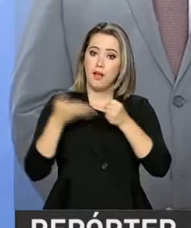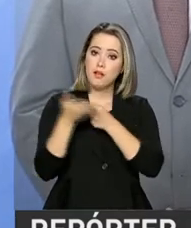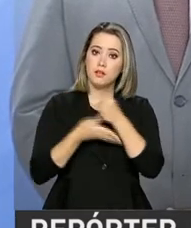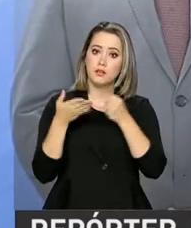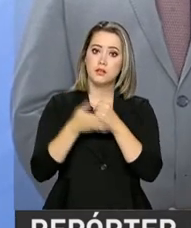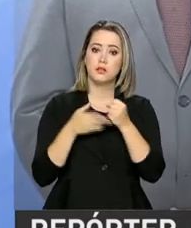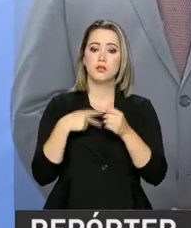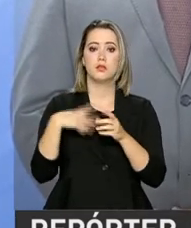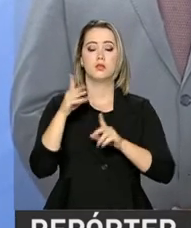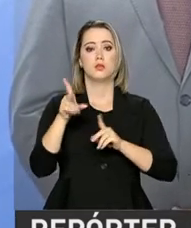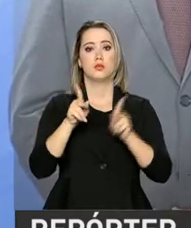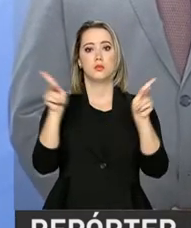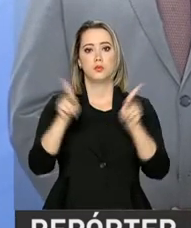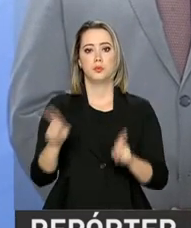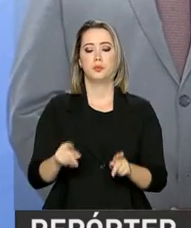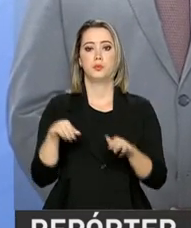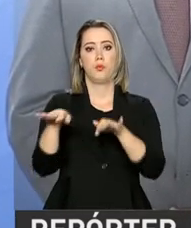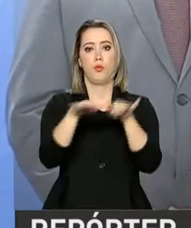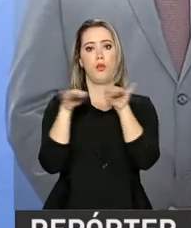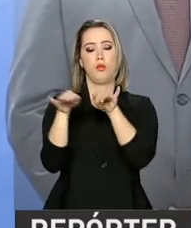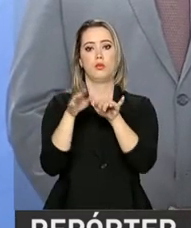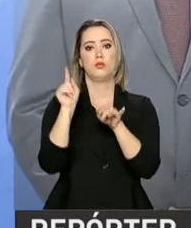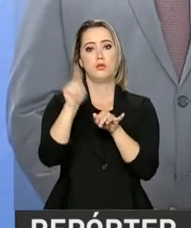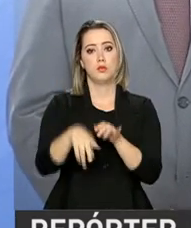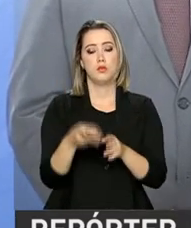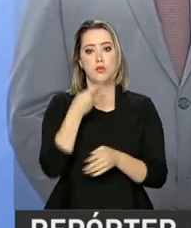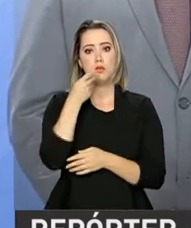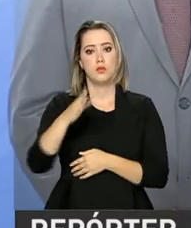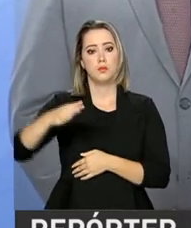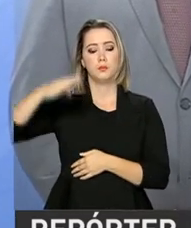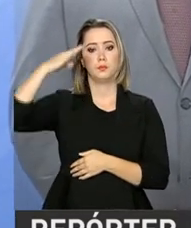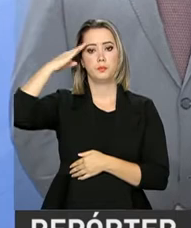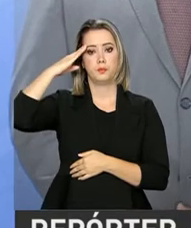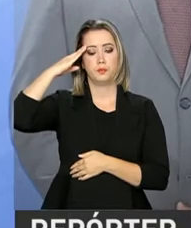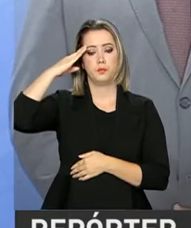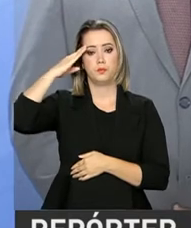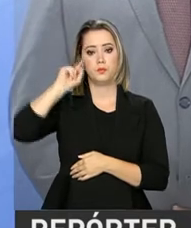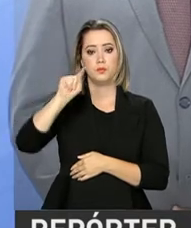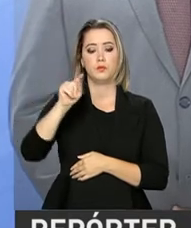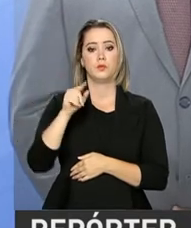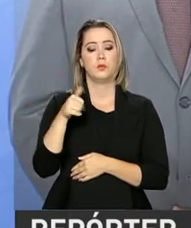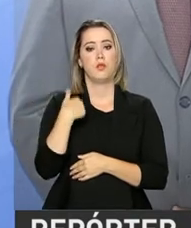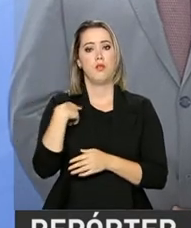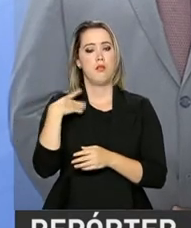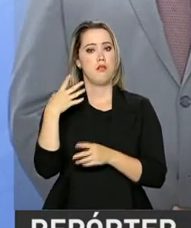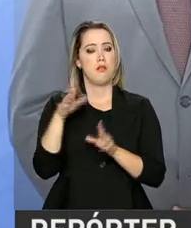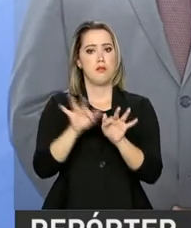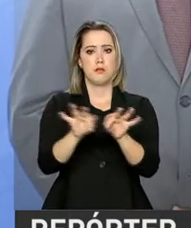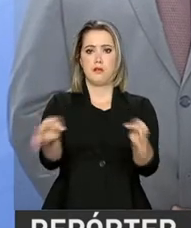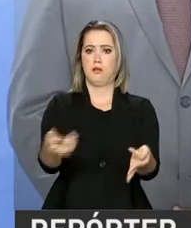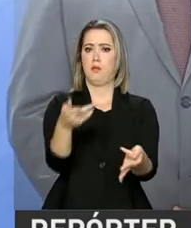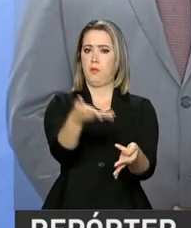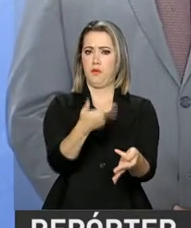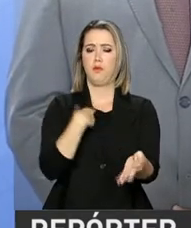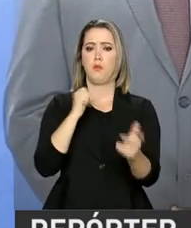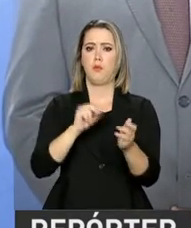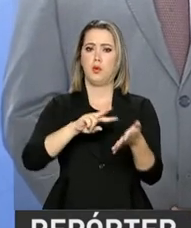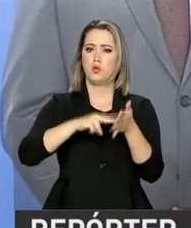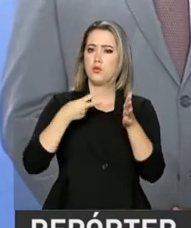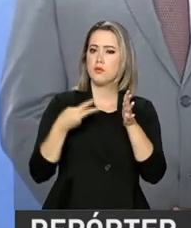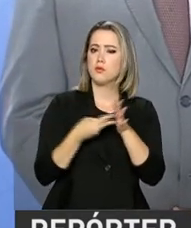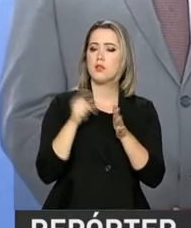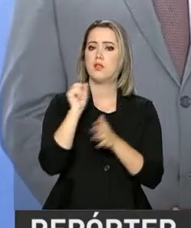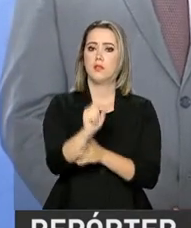para a democracia no que diz respeito às forças armadas poderia traduzir o seu pensamento